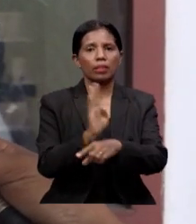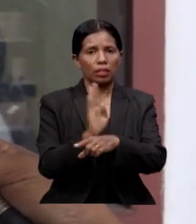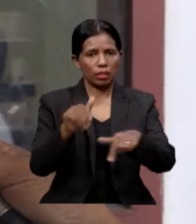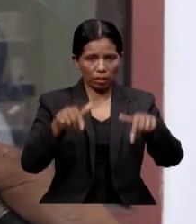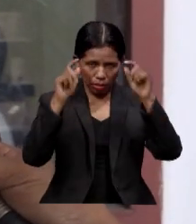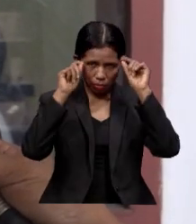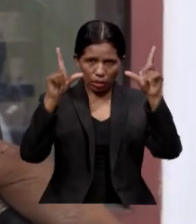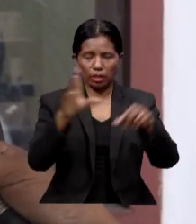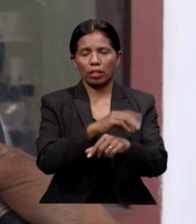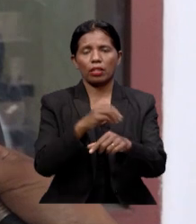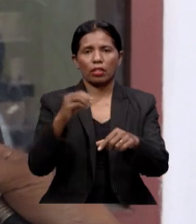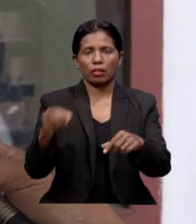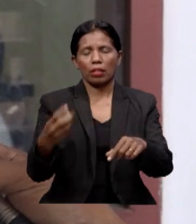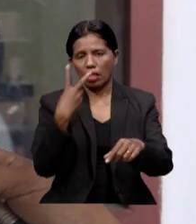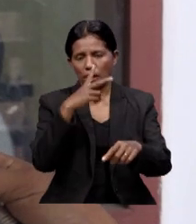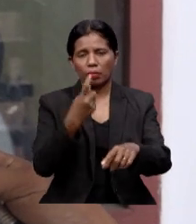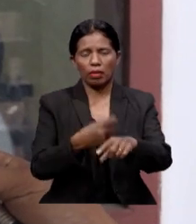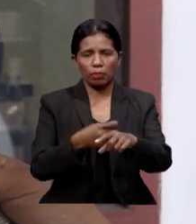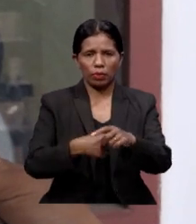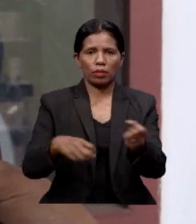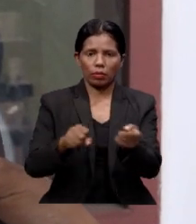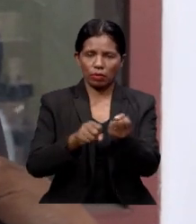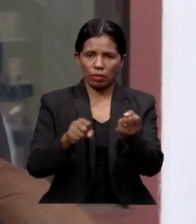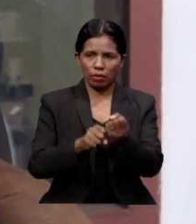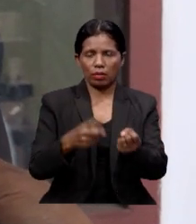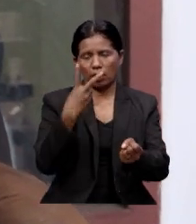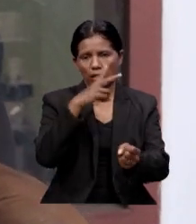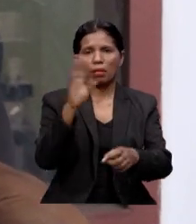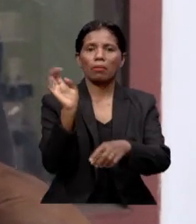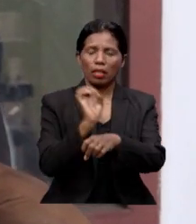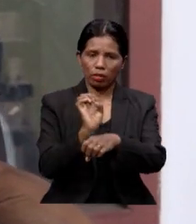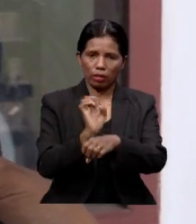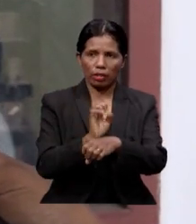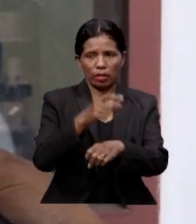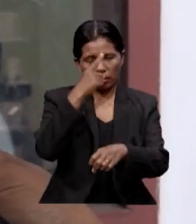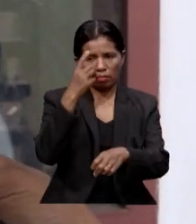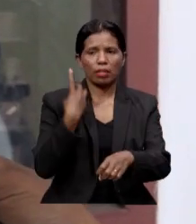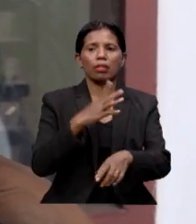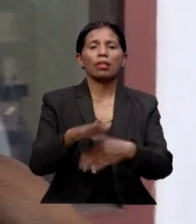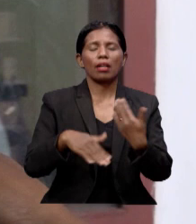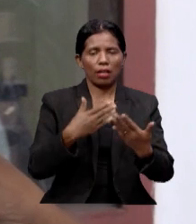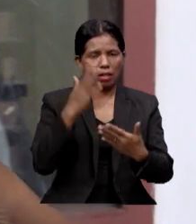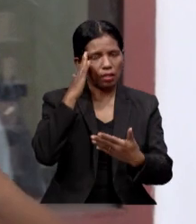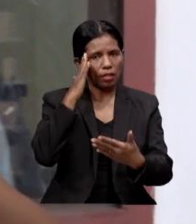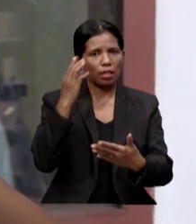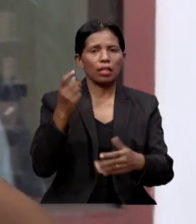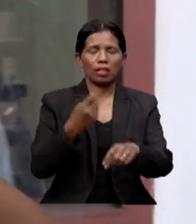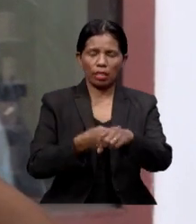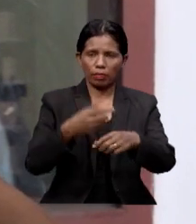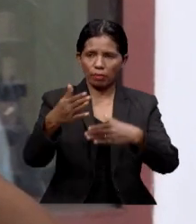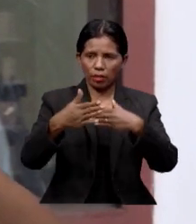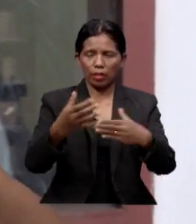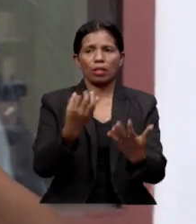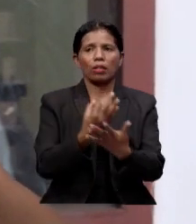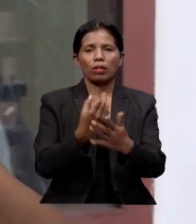tempo, haremos possibilidade para a contribuição, para a diversificação da economia. Também, até o tempo, para que tenha orçamento,